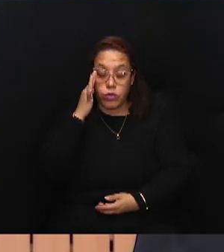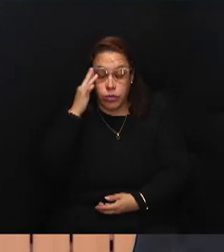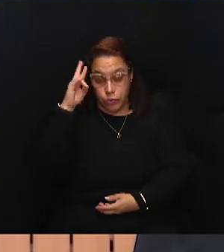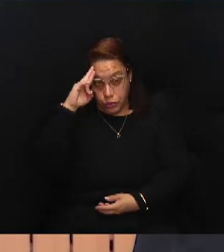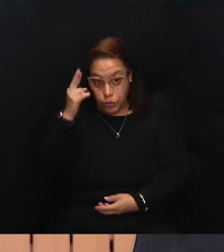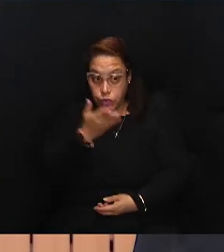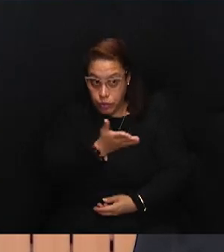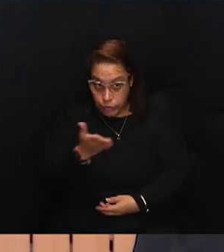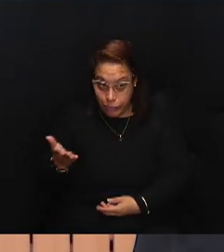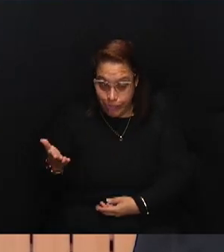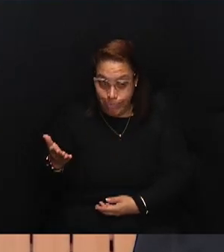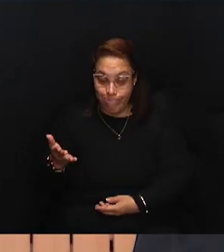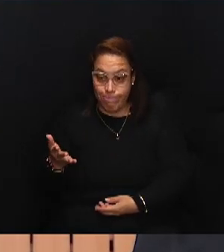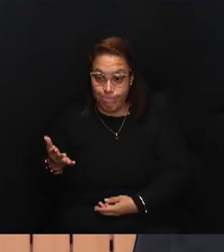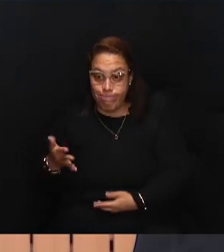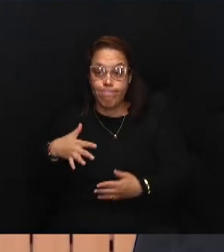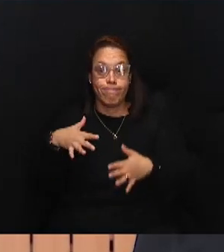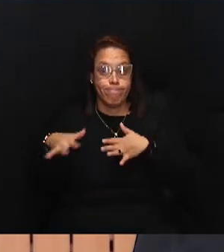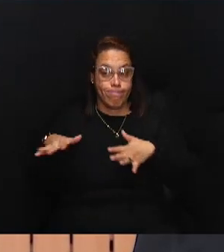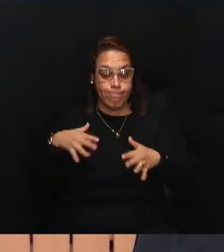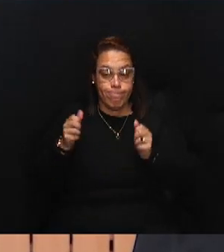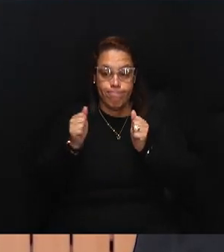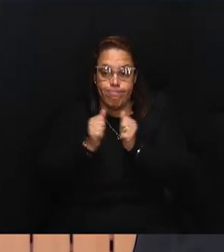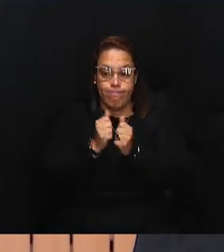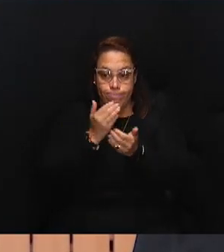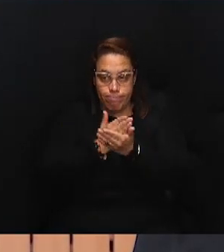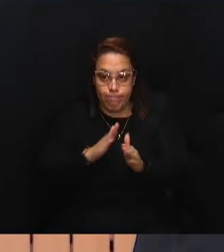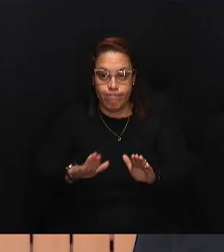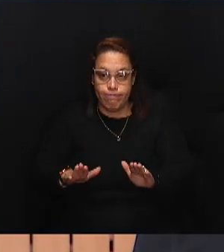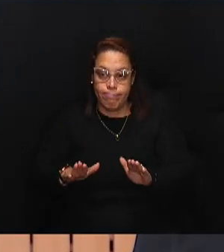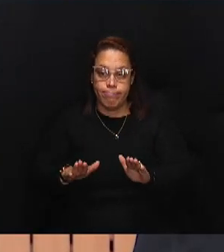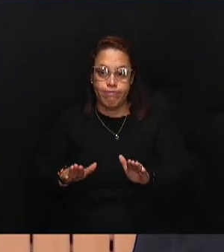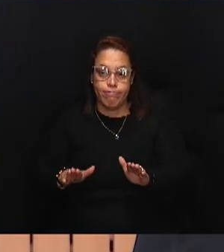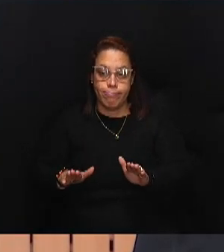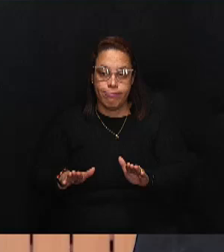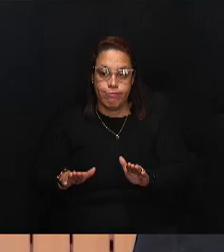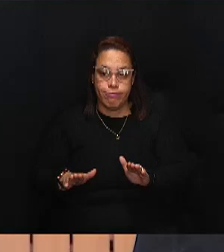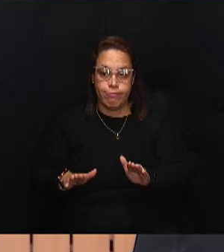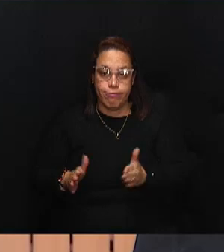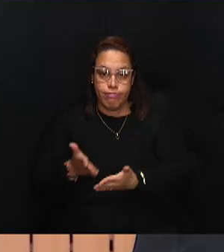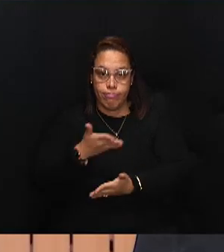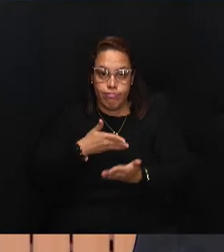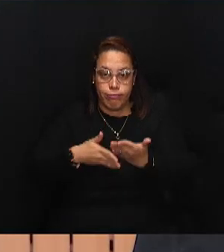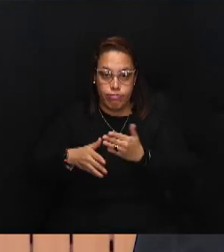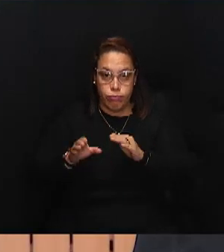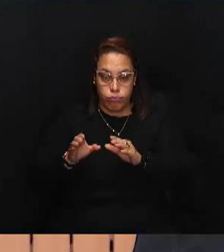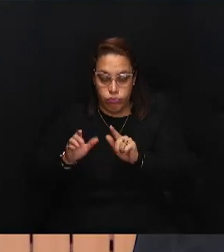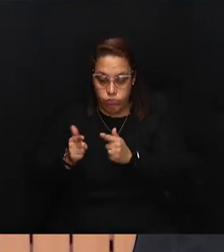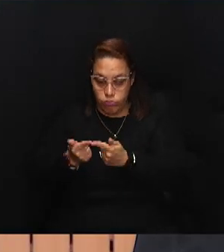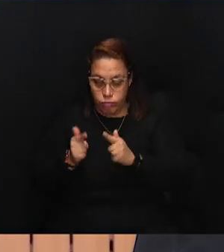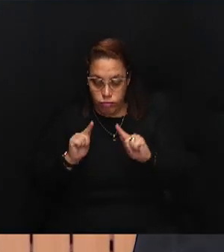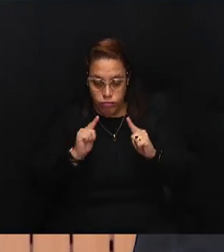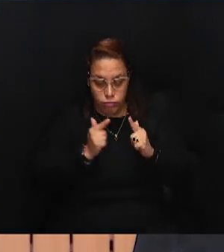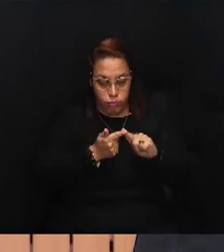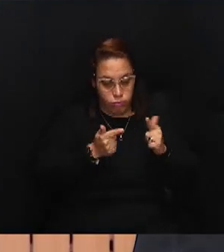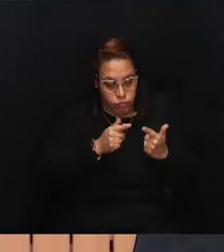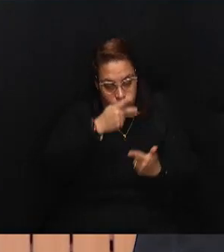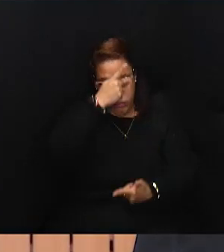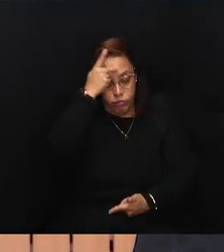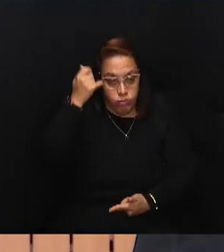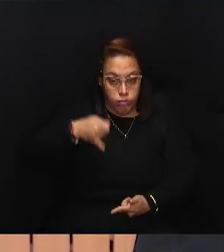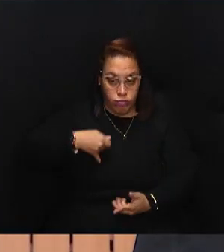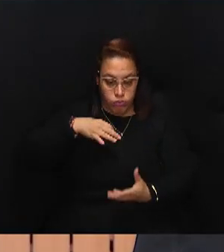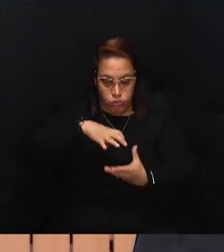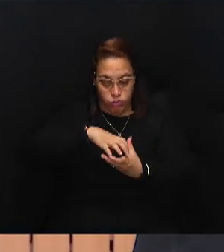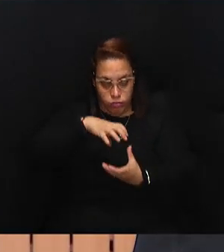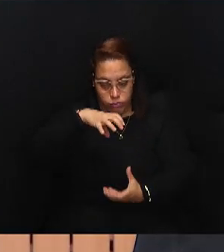para a gente prestigiar esse momento do encerramento, onde nós vamos ter ali a participação de grupos de pessoas idosas de